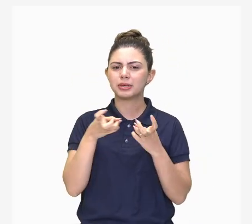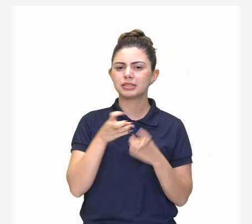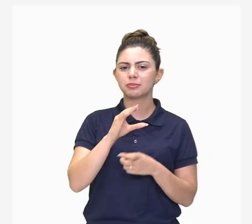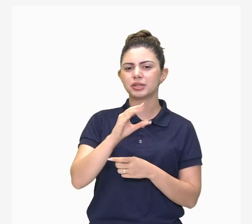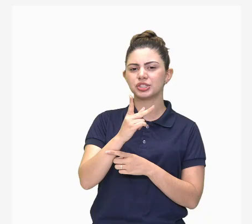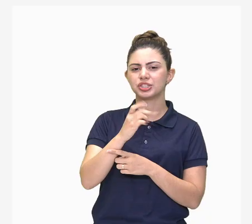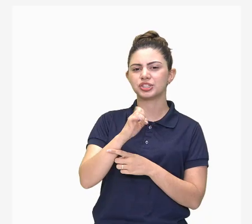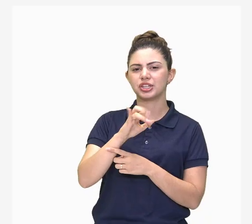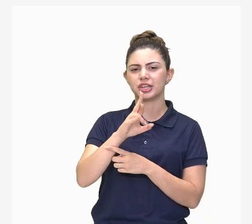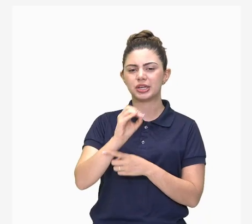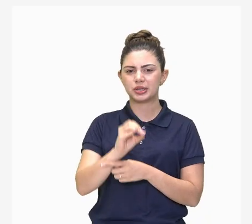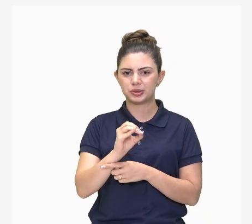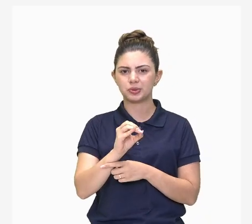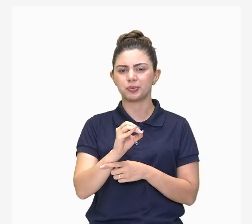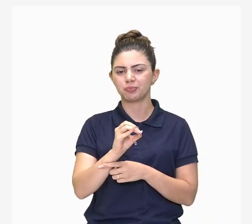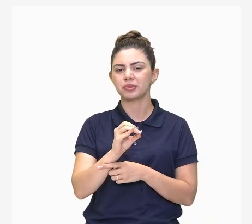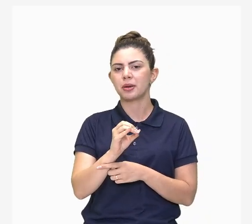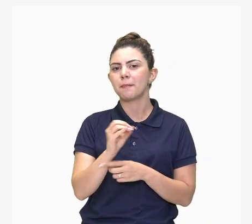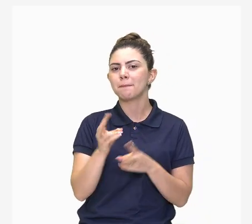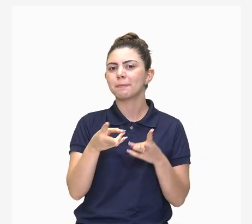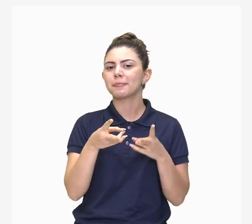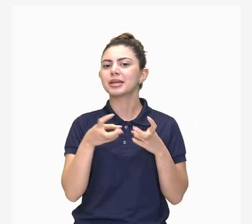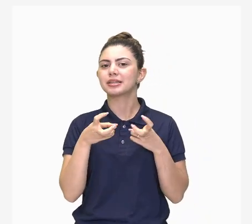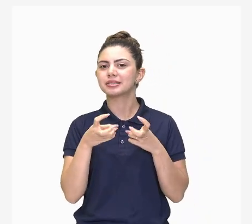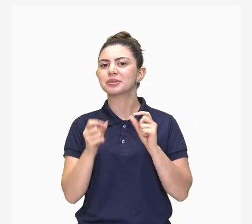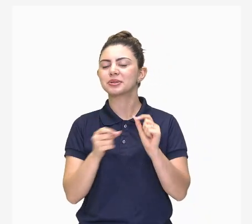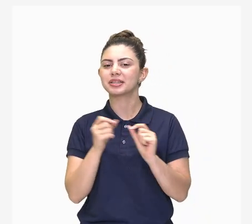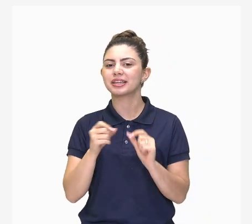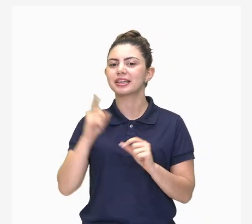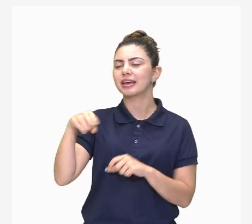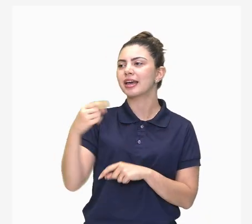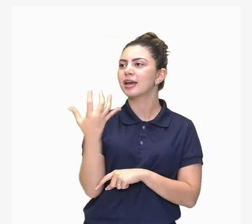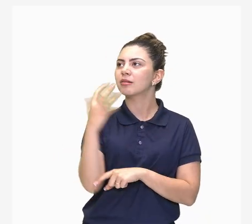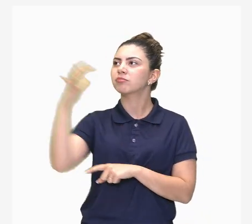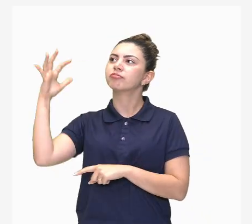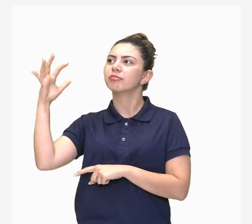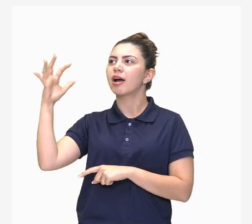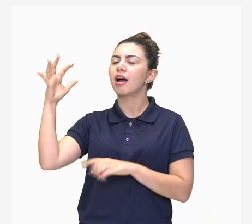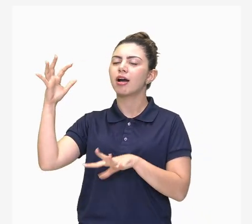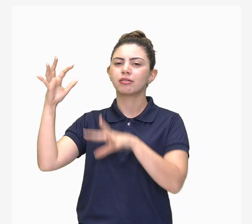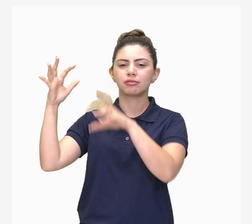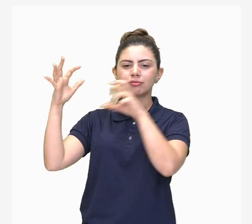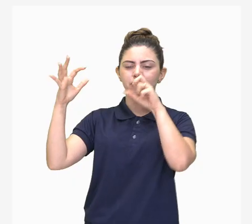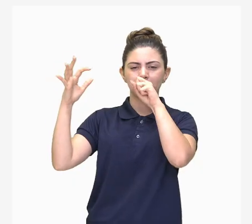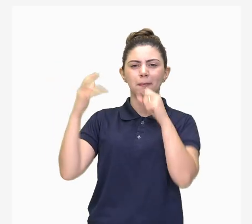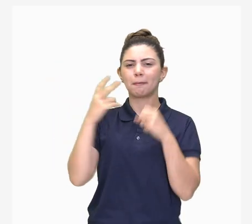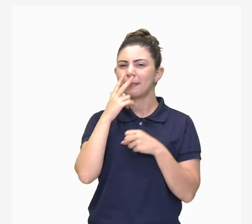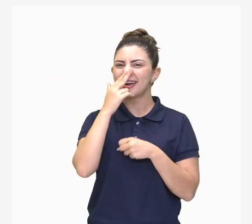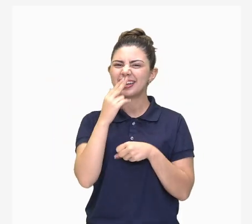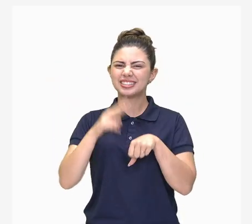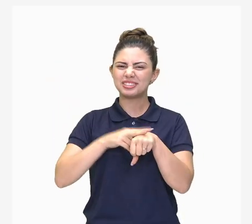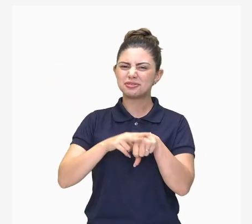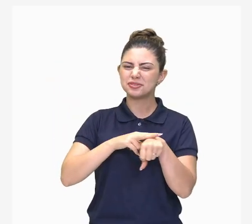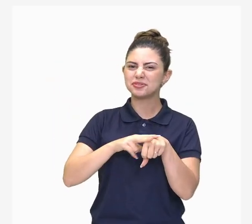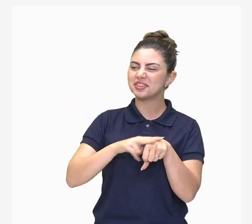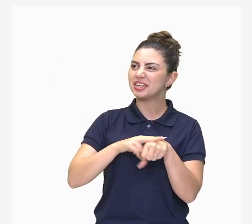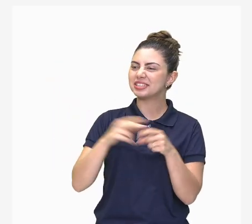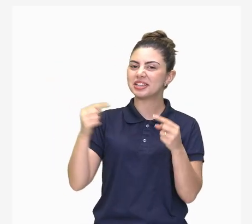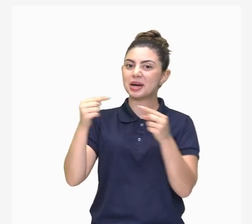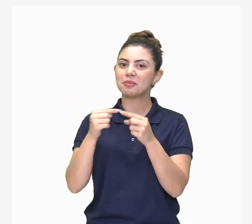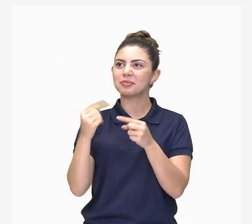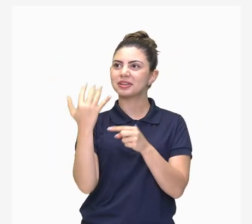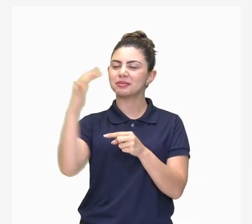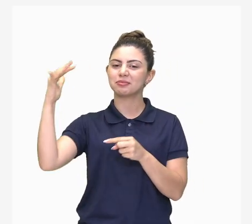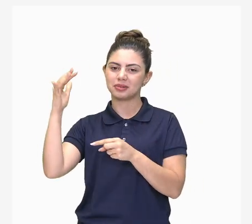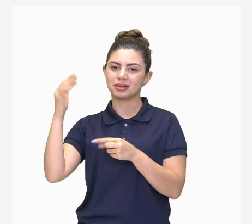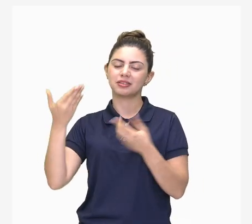essa conexão com o olfato e verde com a visão. Então, logo, nesse